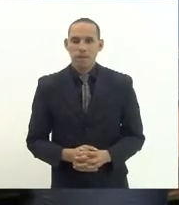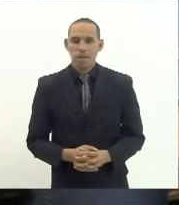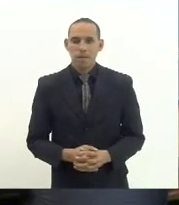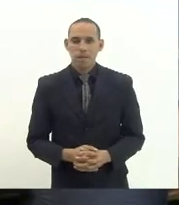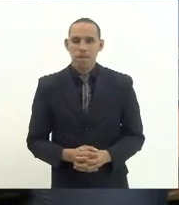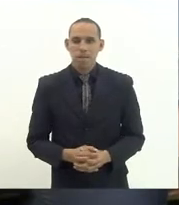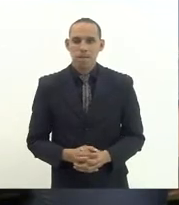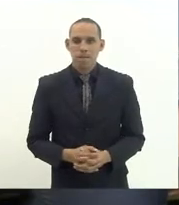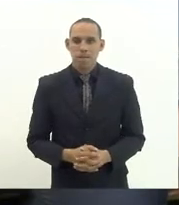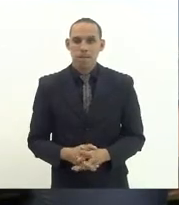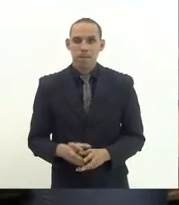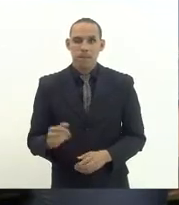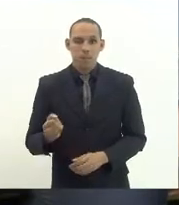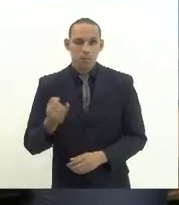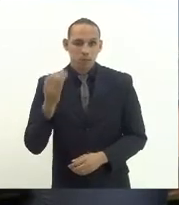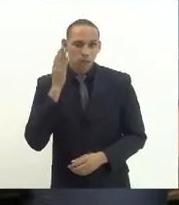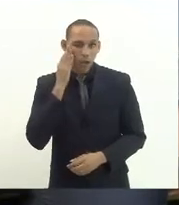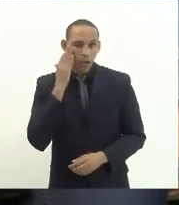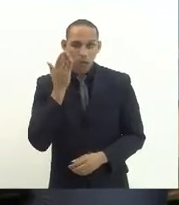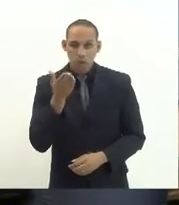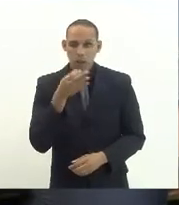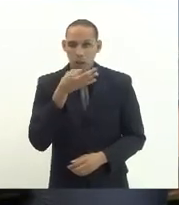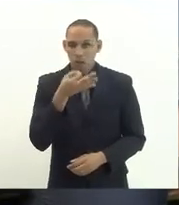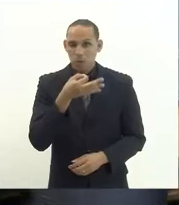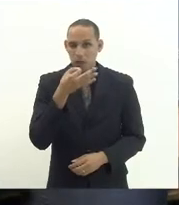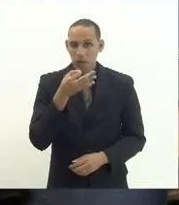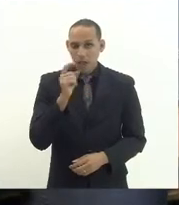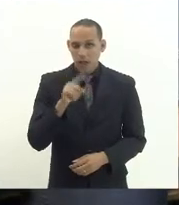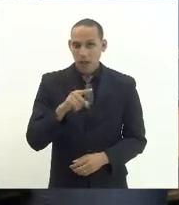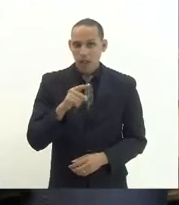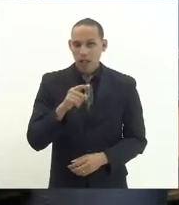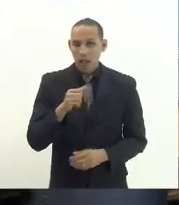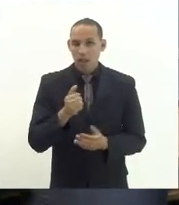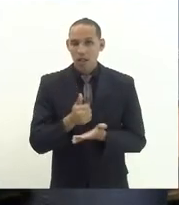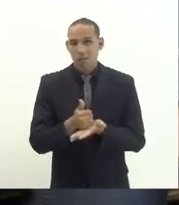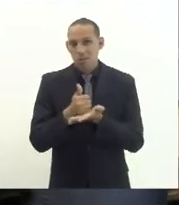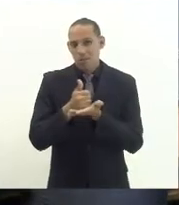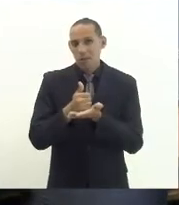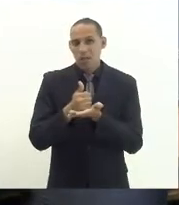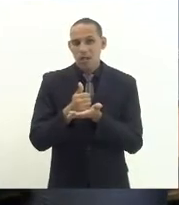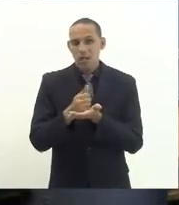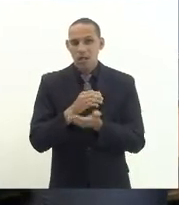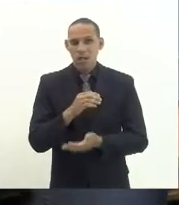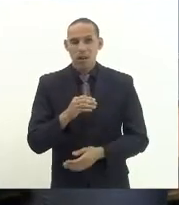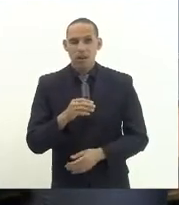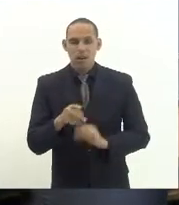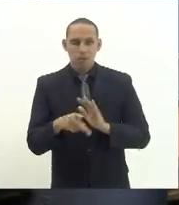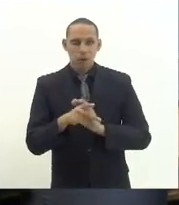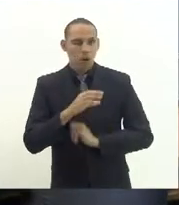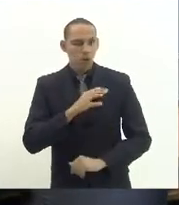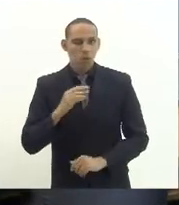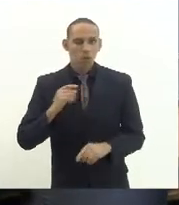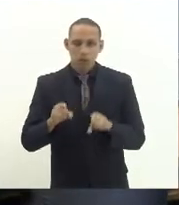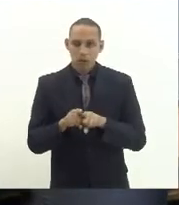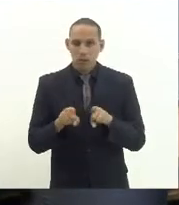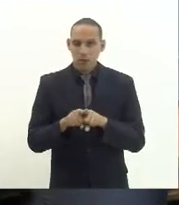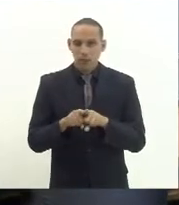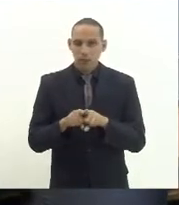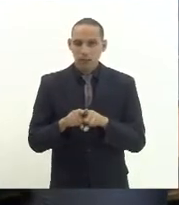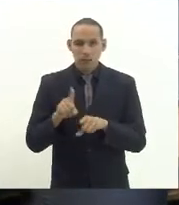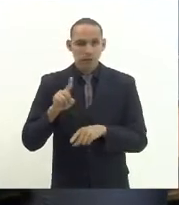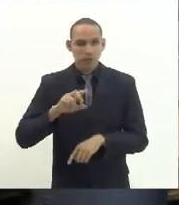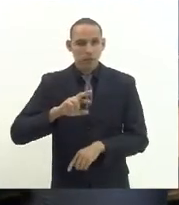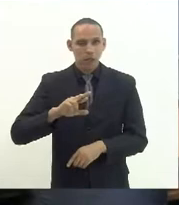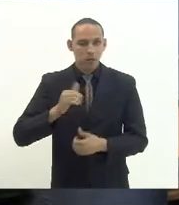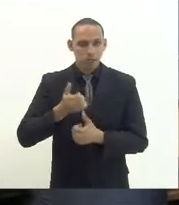é importante saber se você você tá dando um parecer em cima do parecida também dá as comissões você não transformou